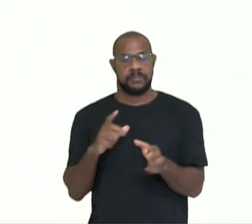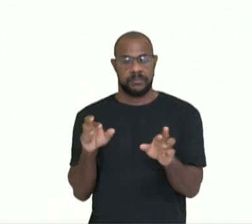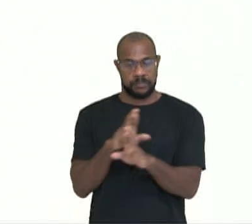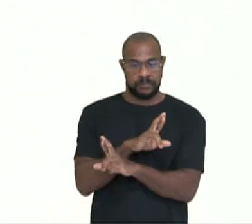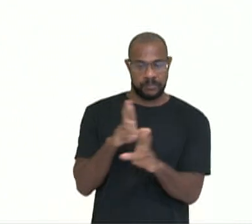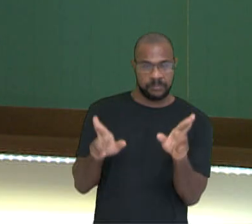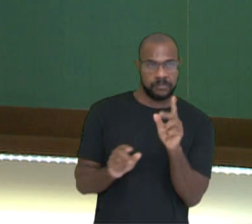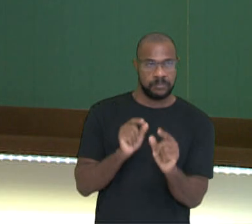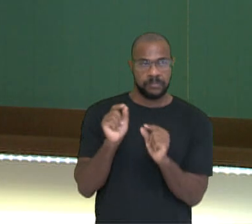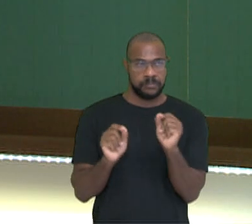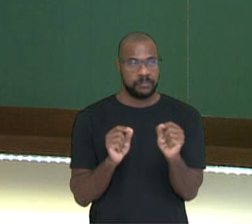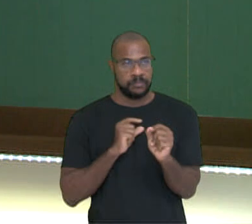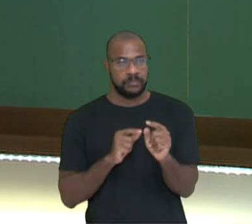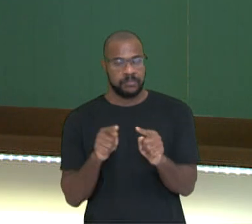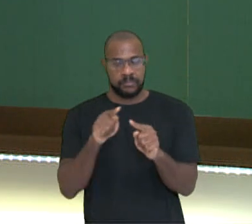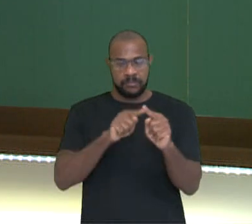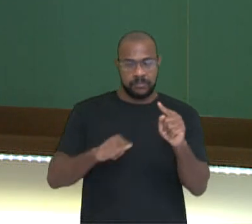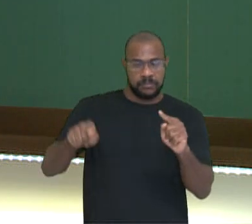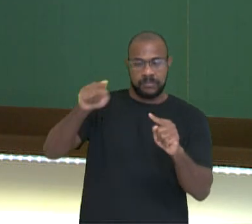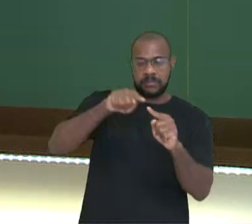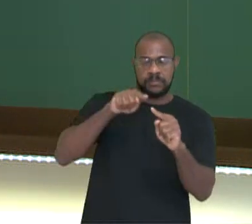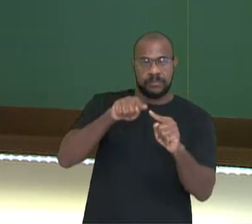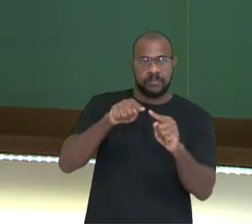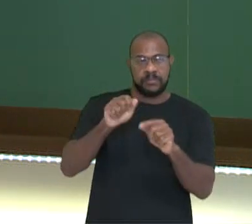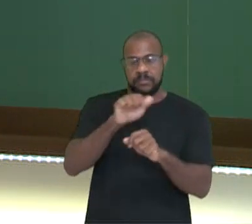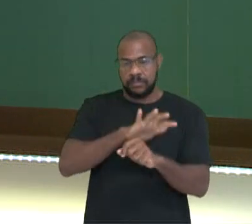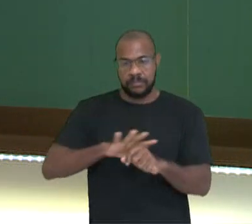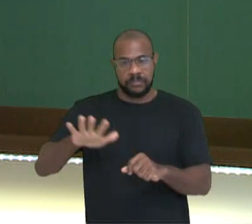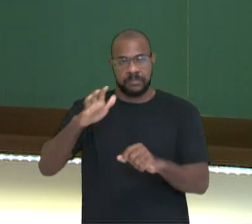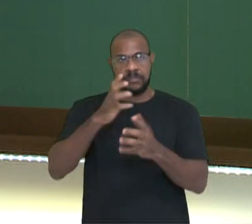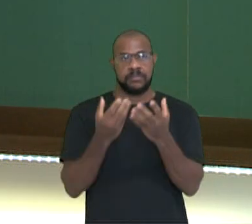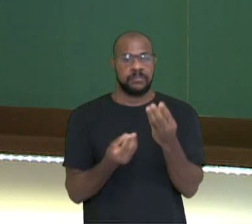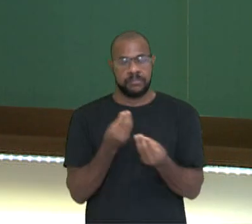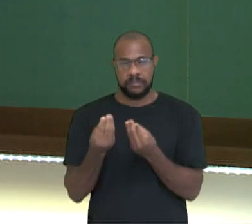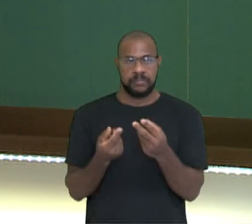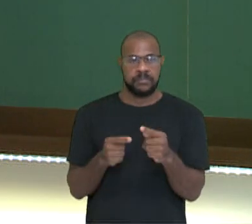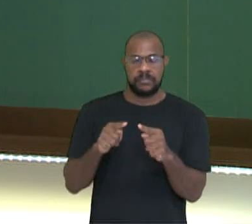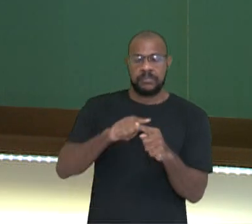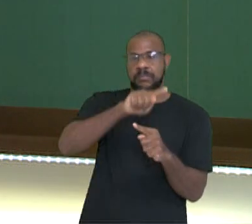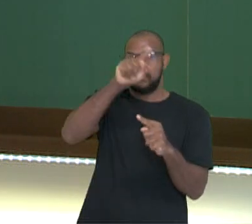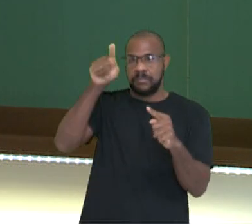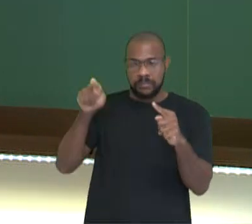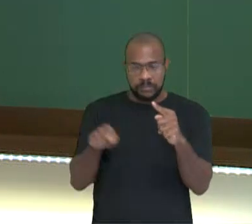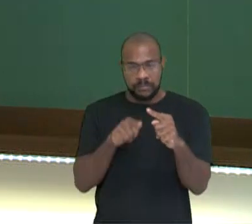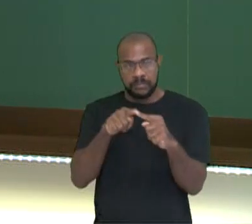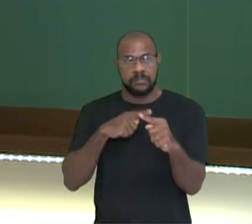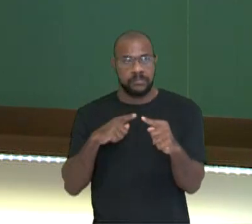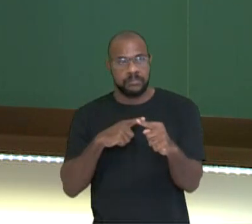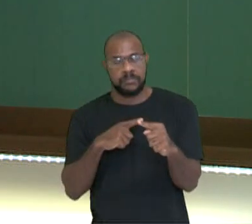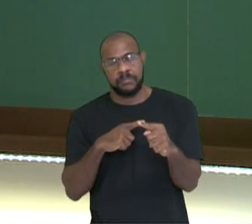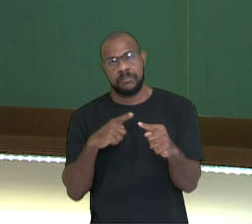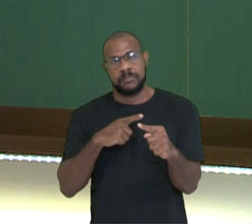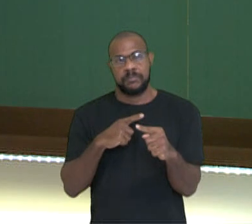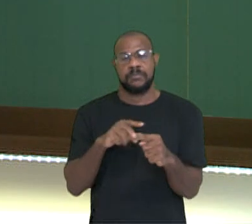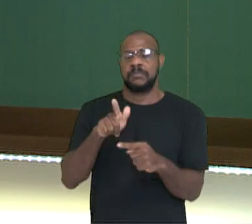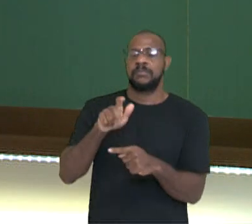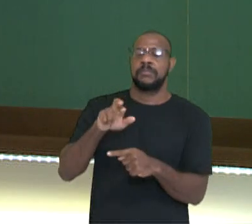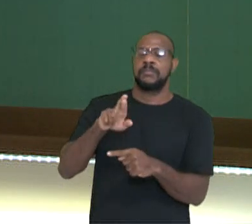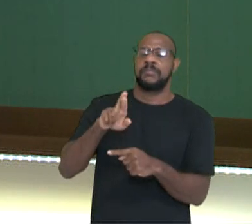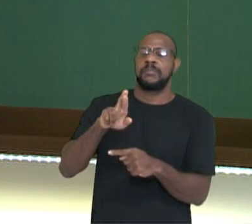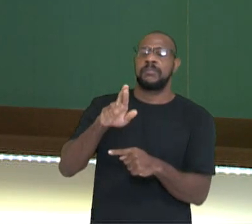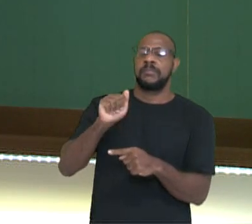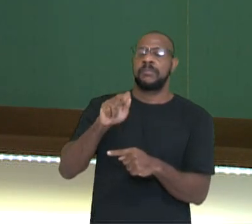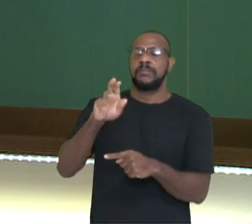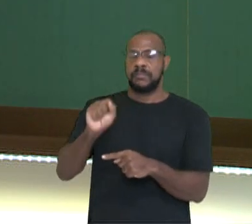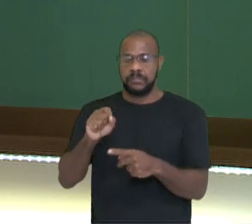relações de arcos côngruos, uma relação geral, tanto para arcos que são dados por ângulos dados em graus, como para